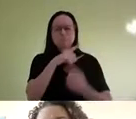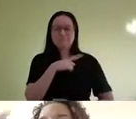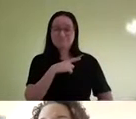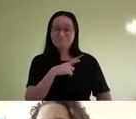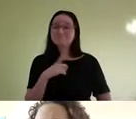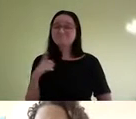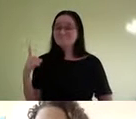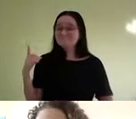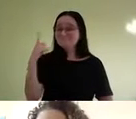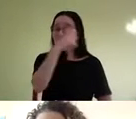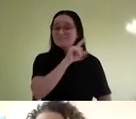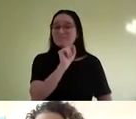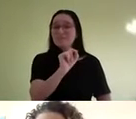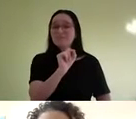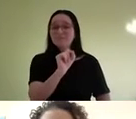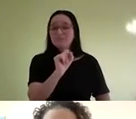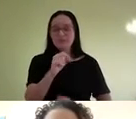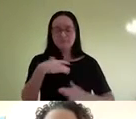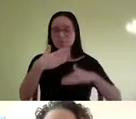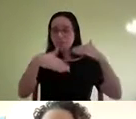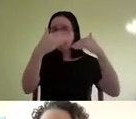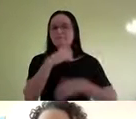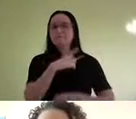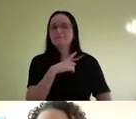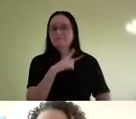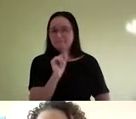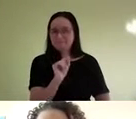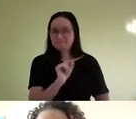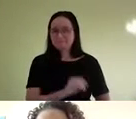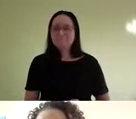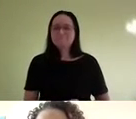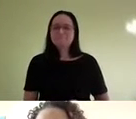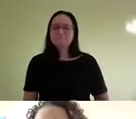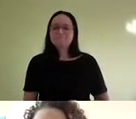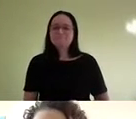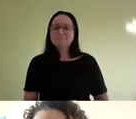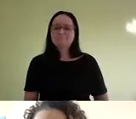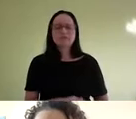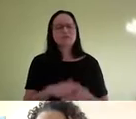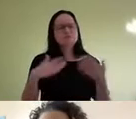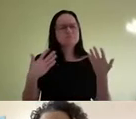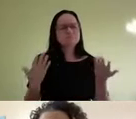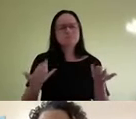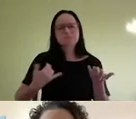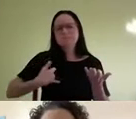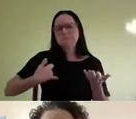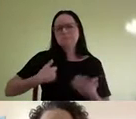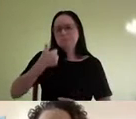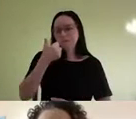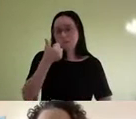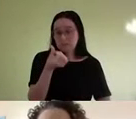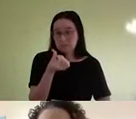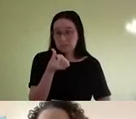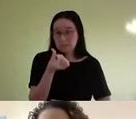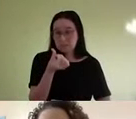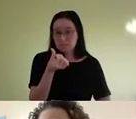de que o que é fazer processamento de dados, né? Então, eu com 16 anos eu comecei meu primeiro estágio.